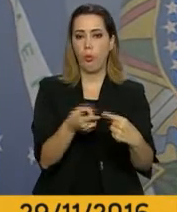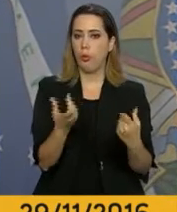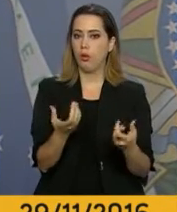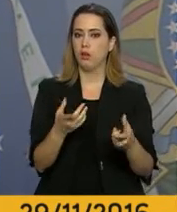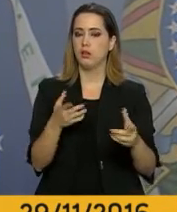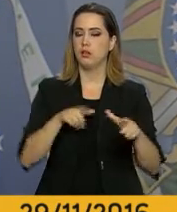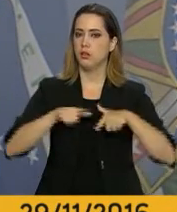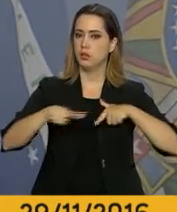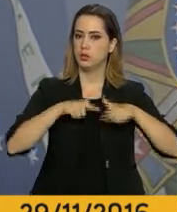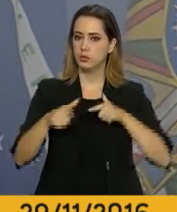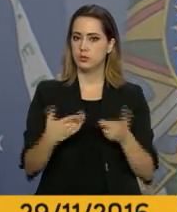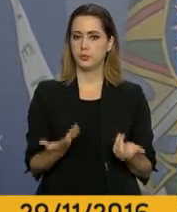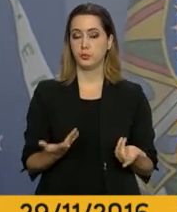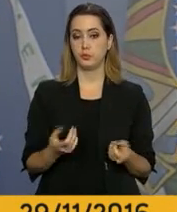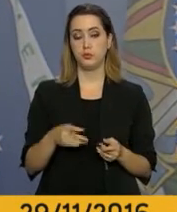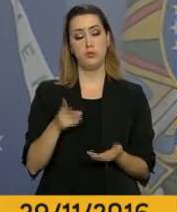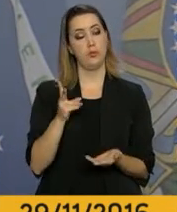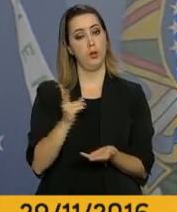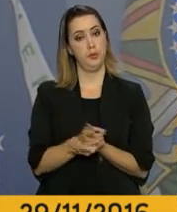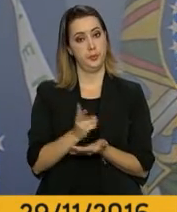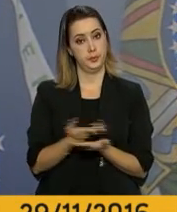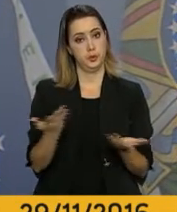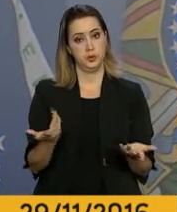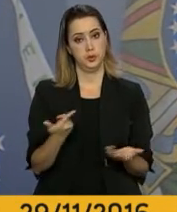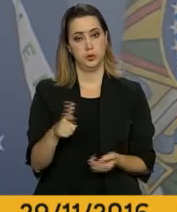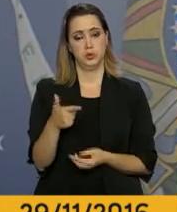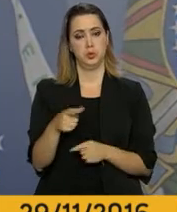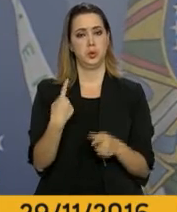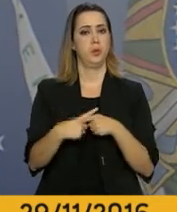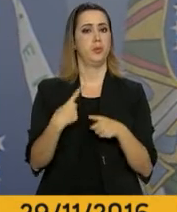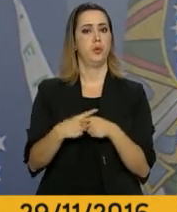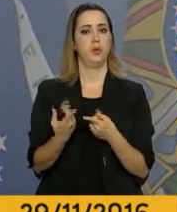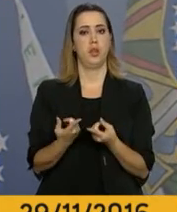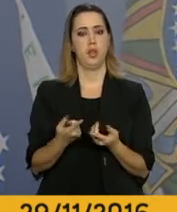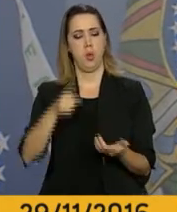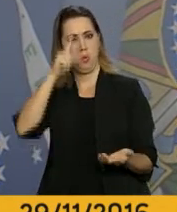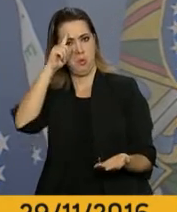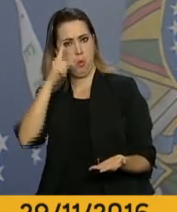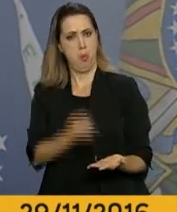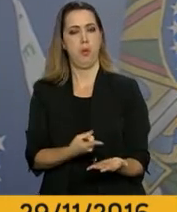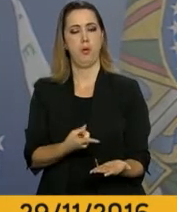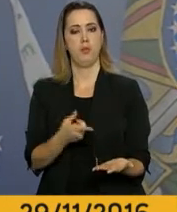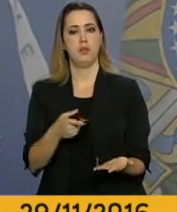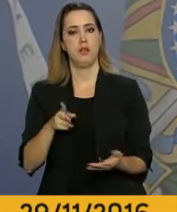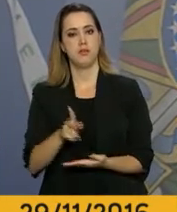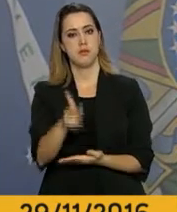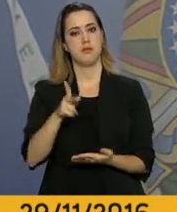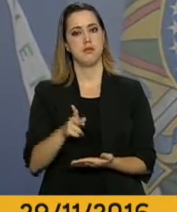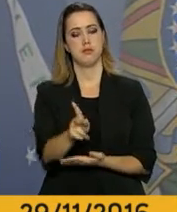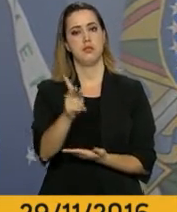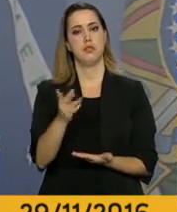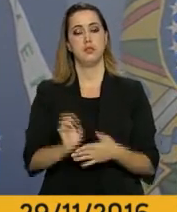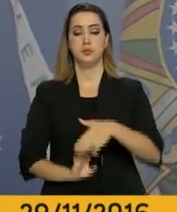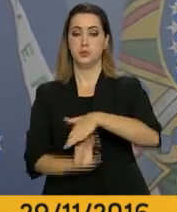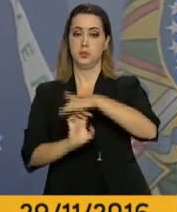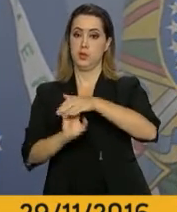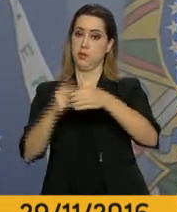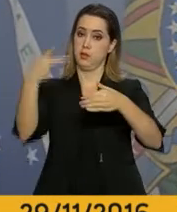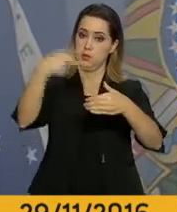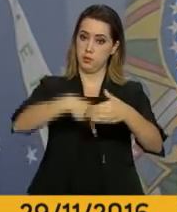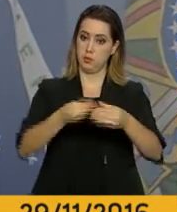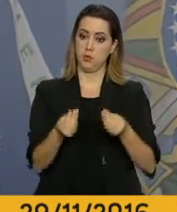da petrobras portanto não haveria razão para obrigá la a essa participação e